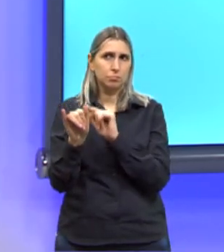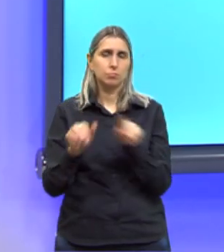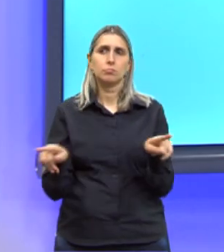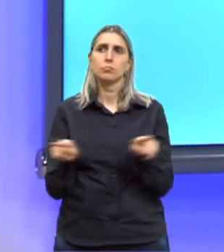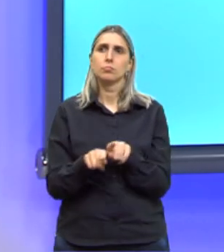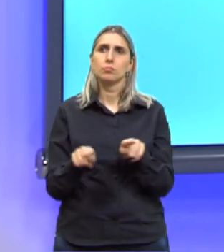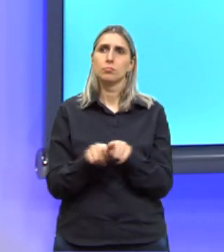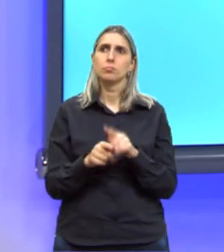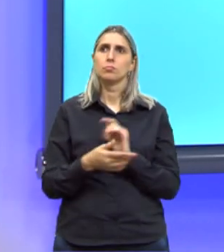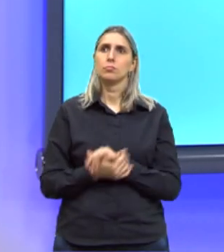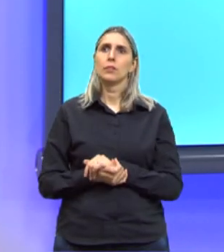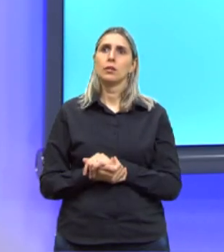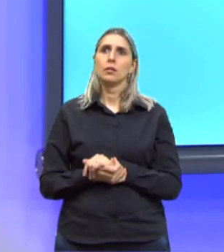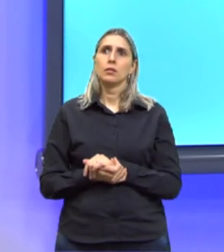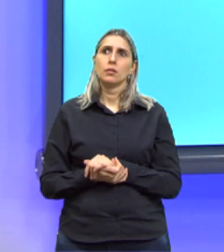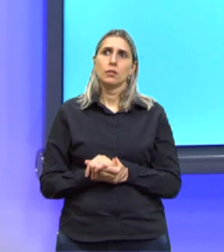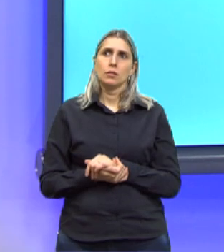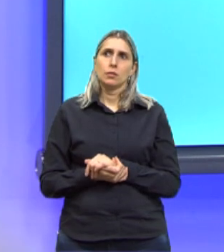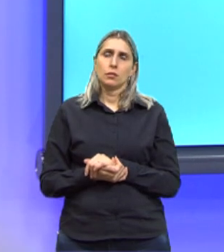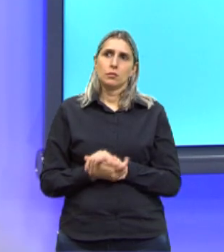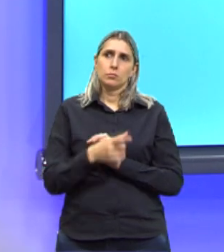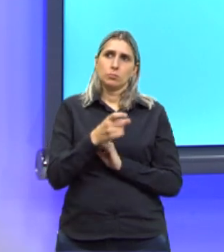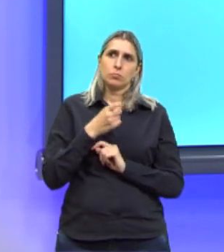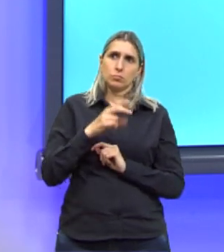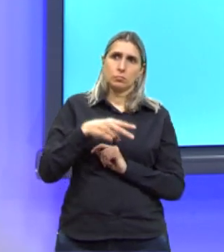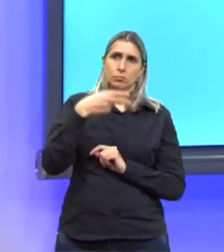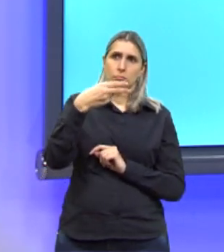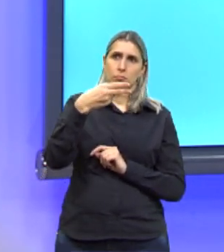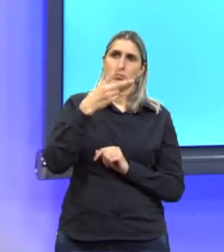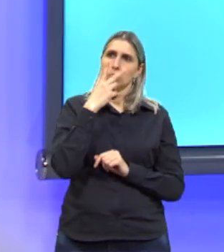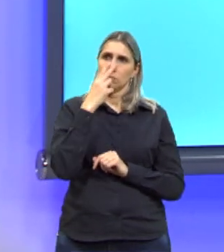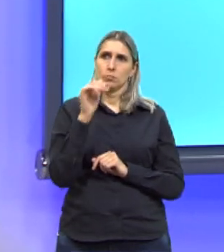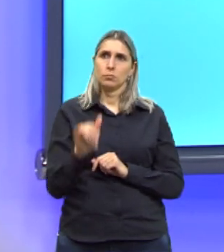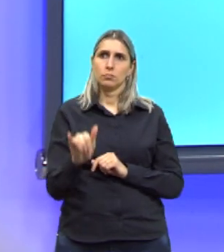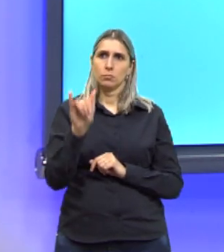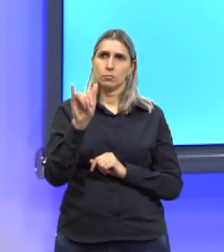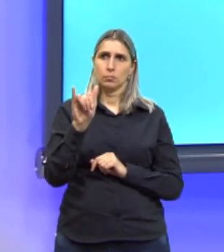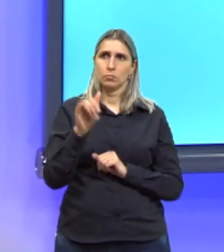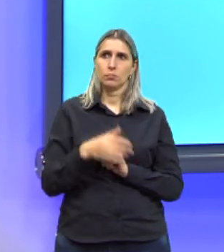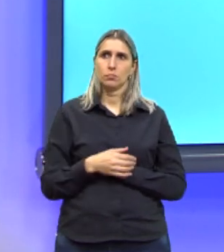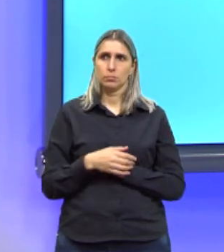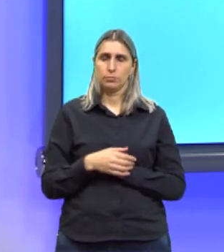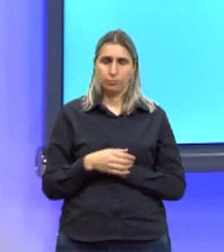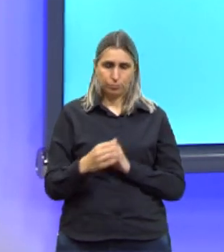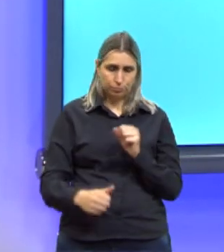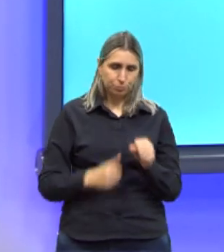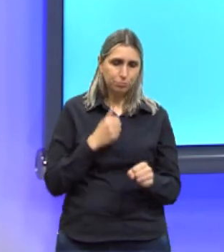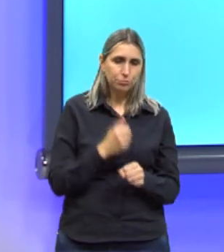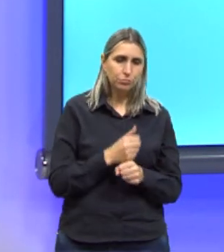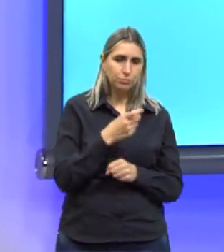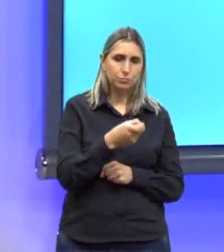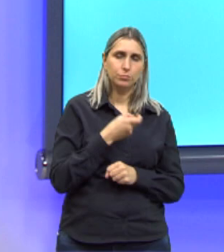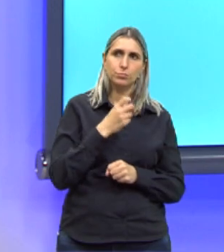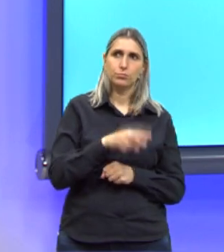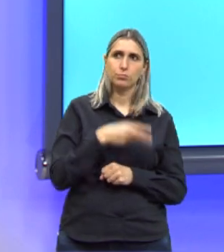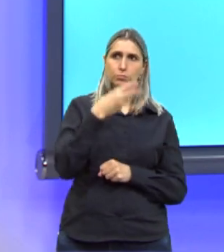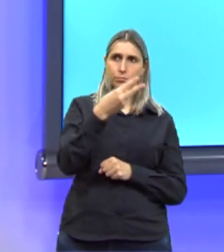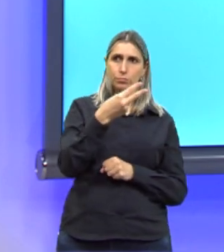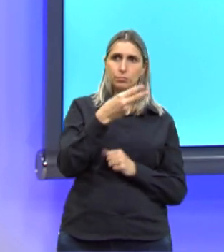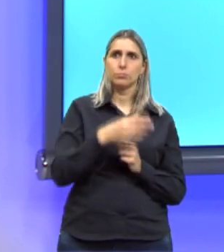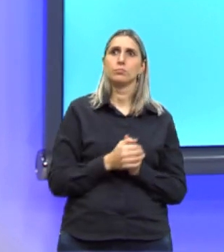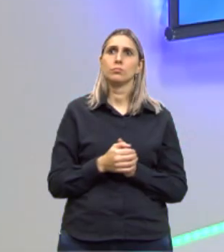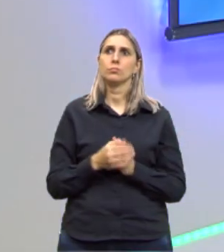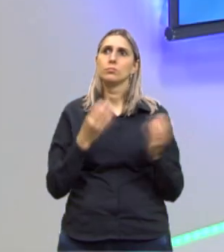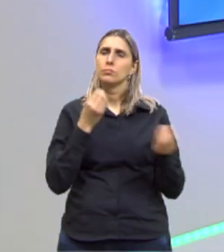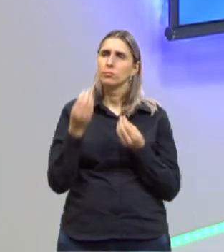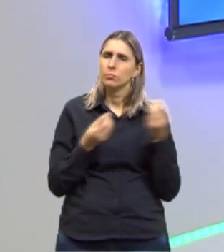também. Então, x ao quadrado igual a y. No lugar do x ao quadrado, y. Olha